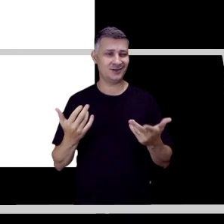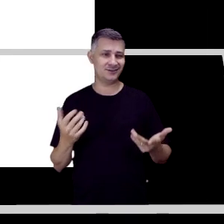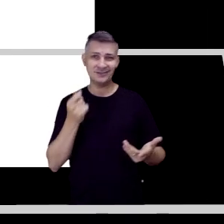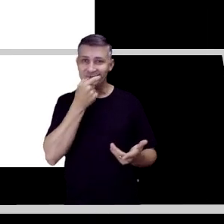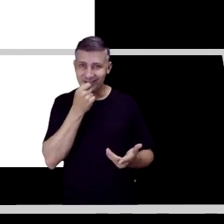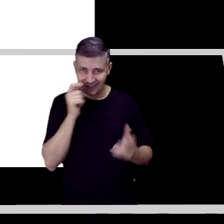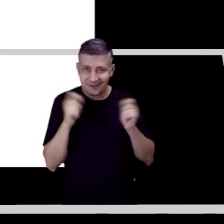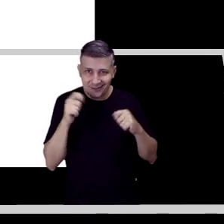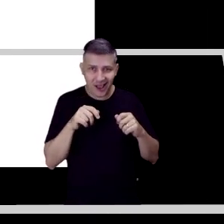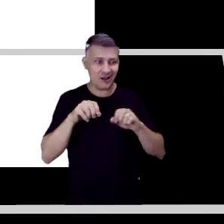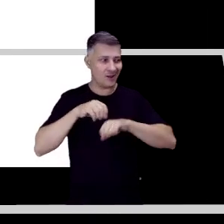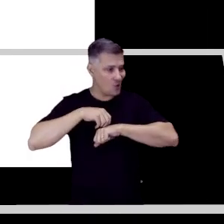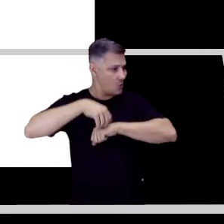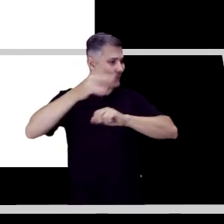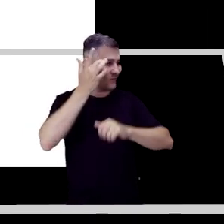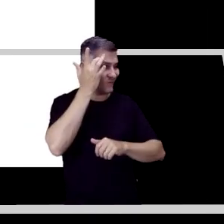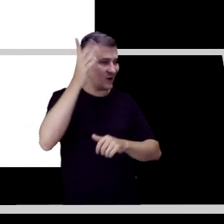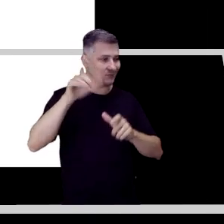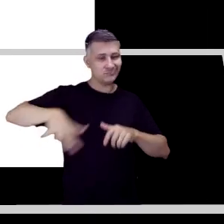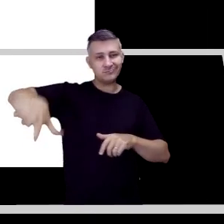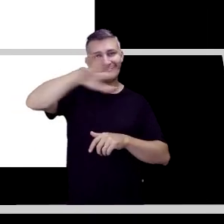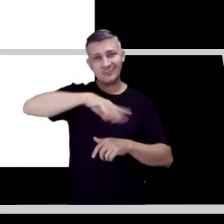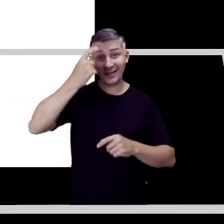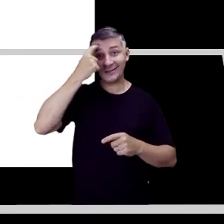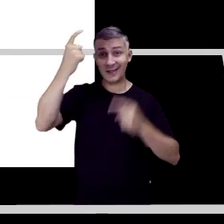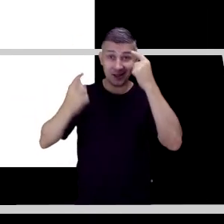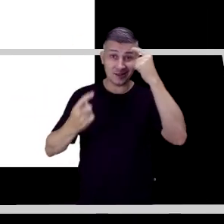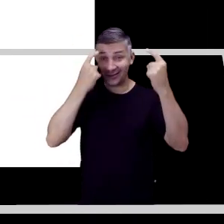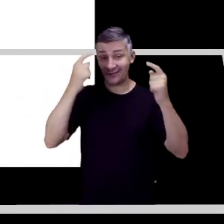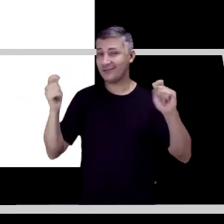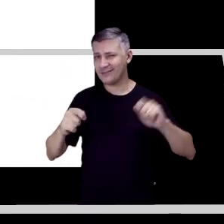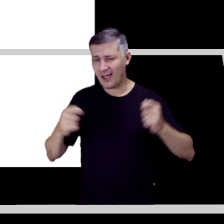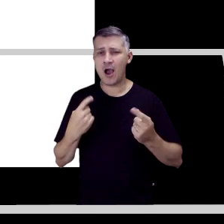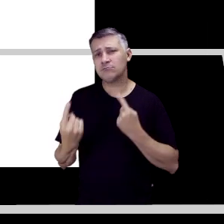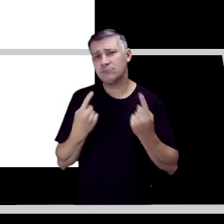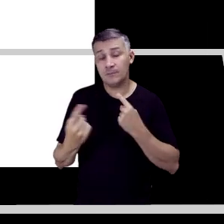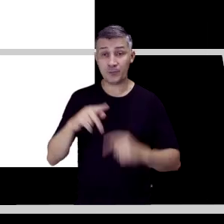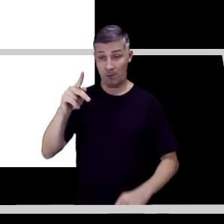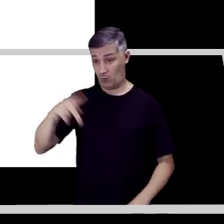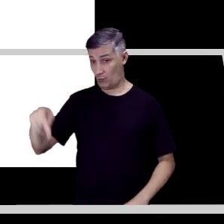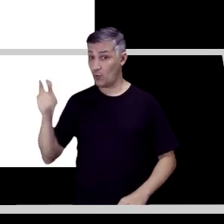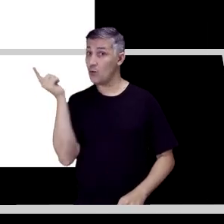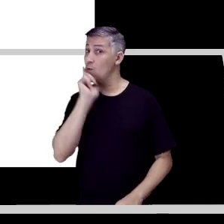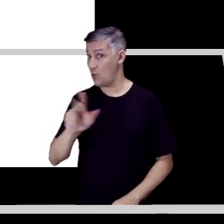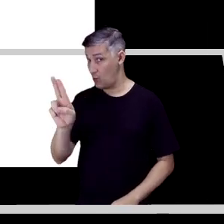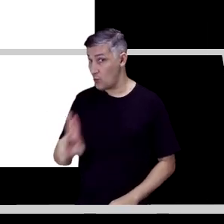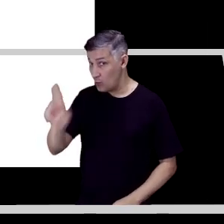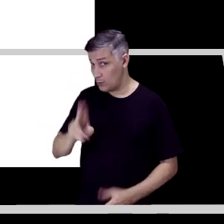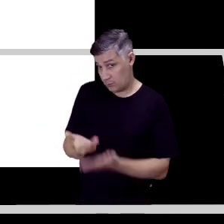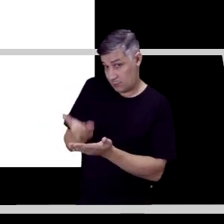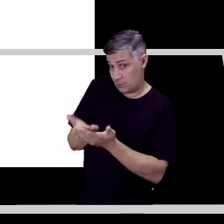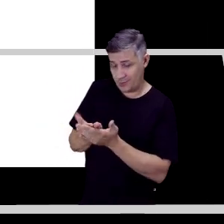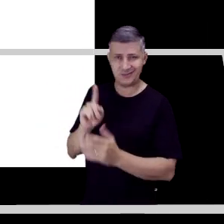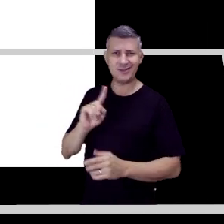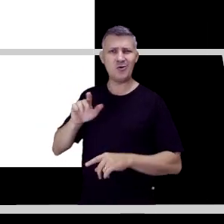divertida, que pudesse ser facilmente compartilhada. Nossa ideia é que, sim, um professor pudesse